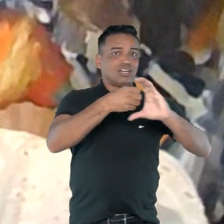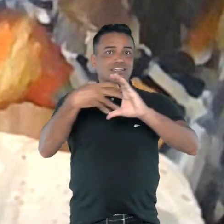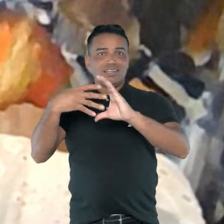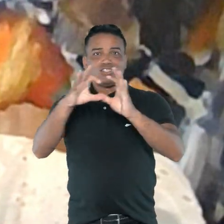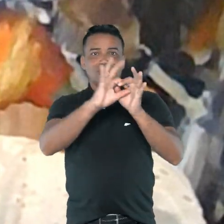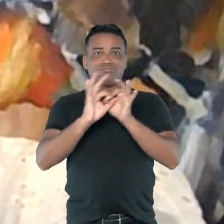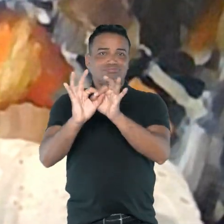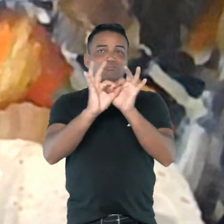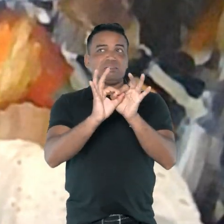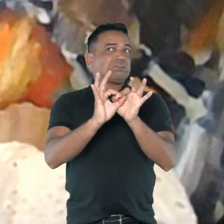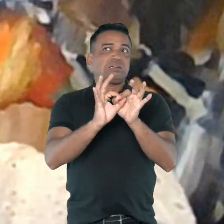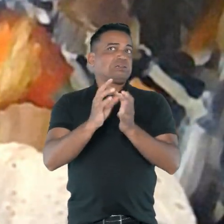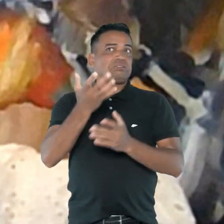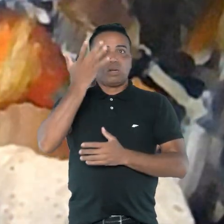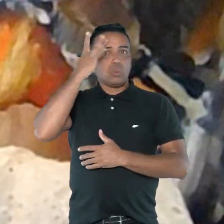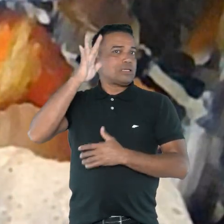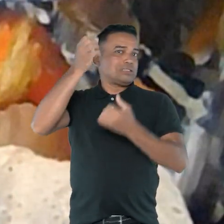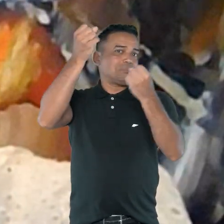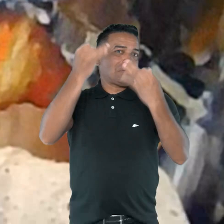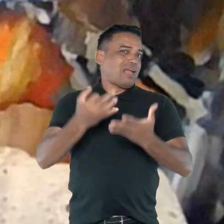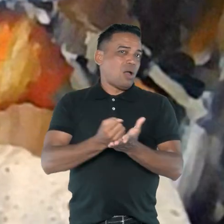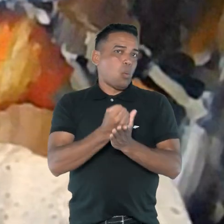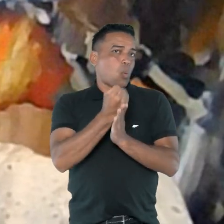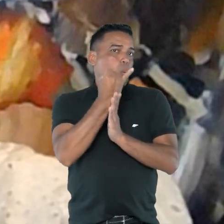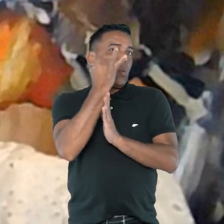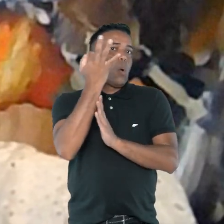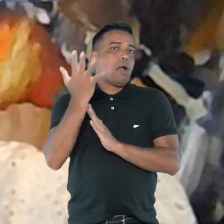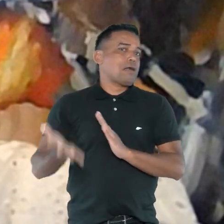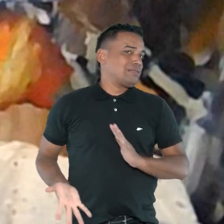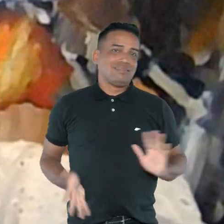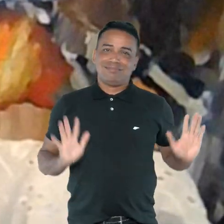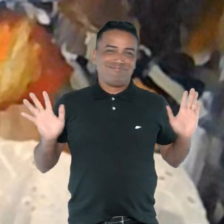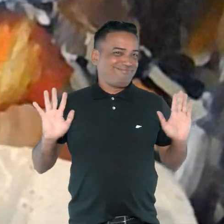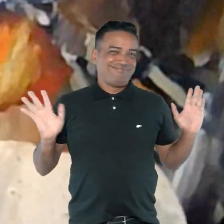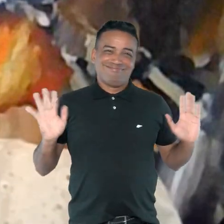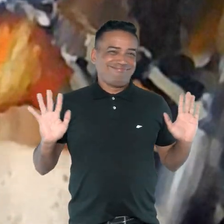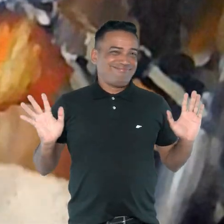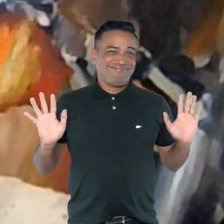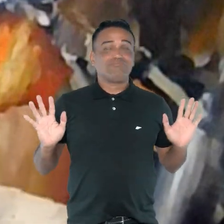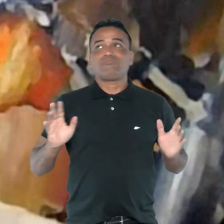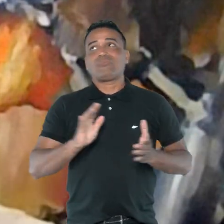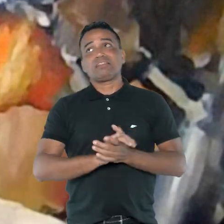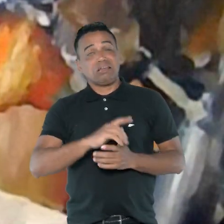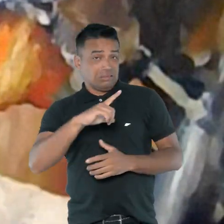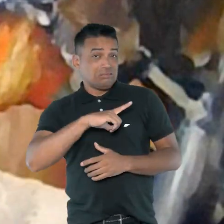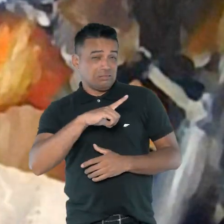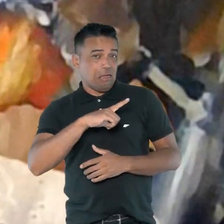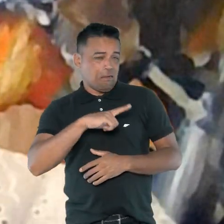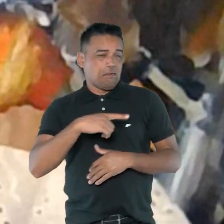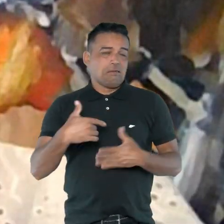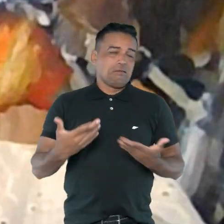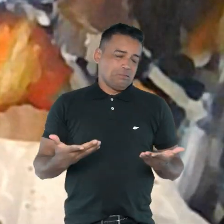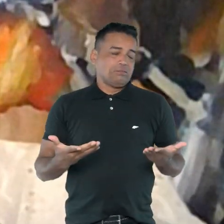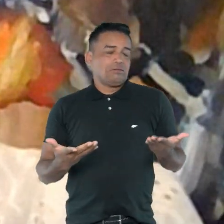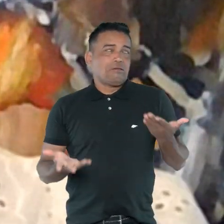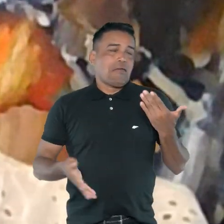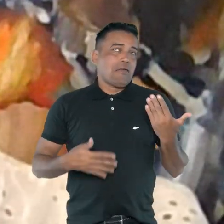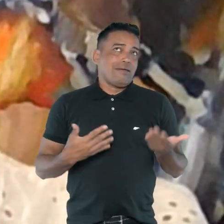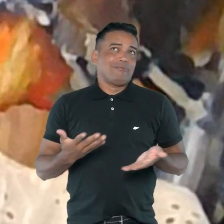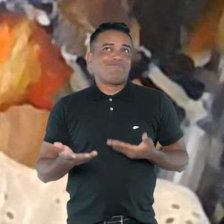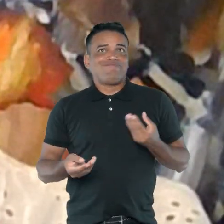Não saberia dizer quanto. Talvez assim, a gente tem